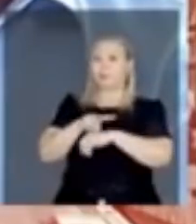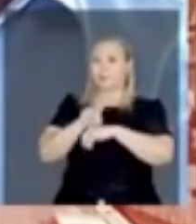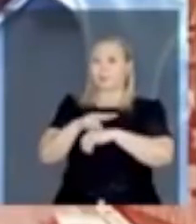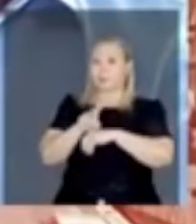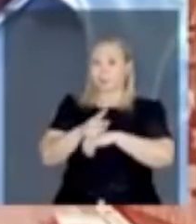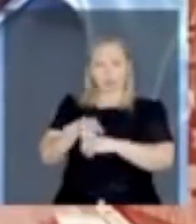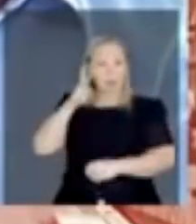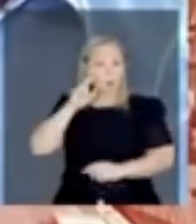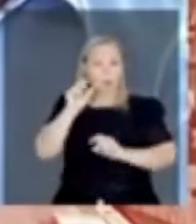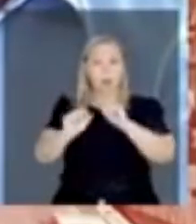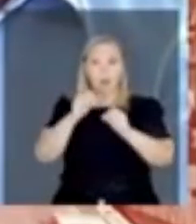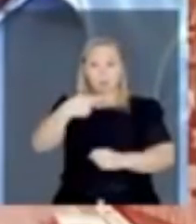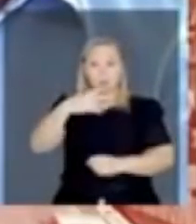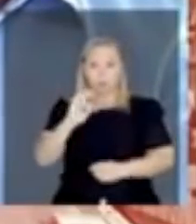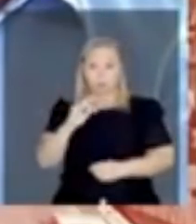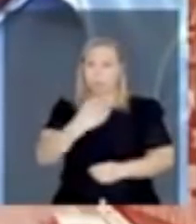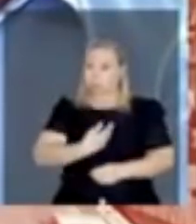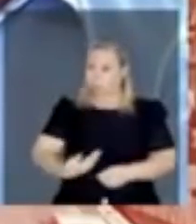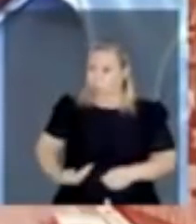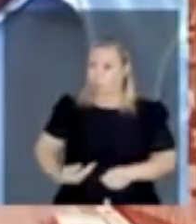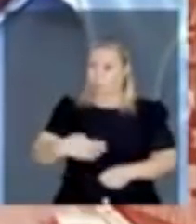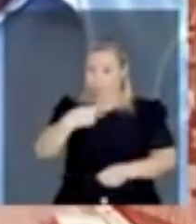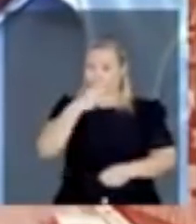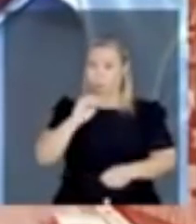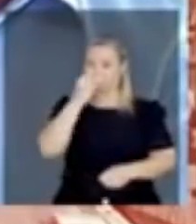sugeria ao Edir, pede para o filhote dele falar menos, falar menos.